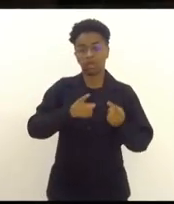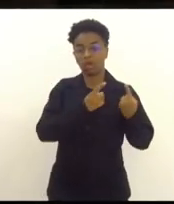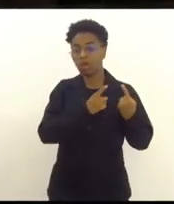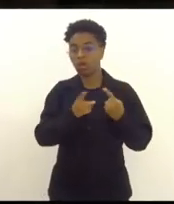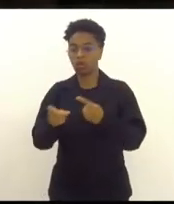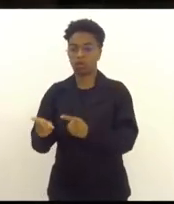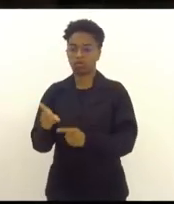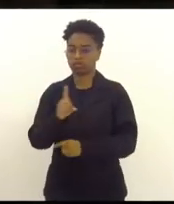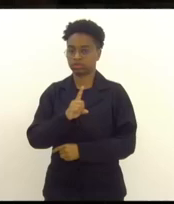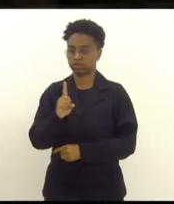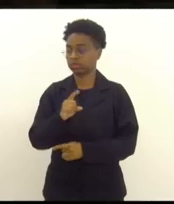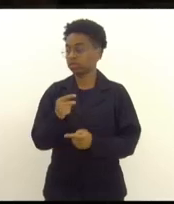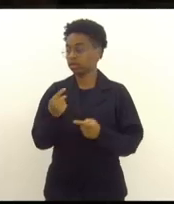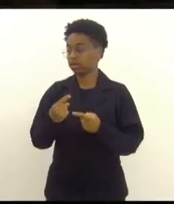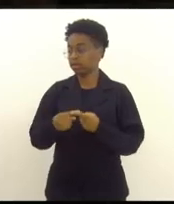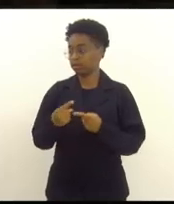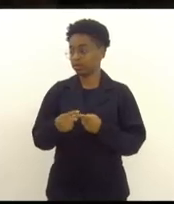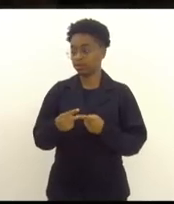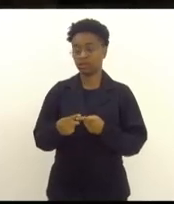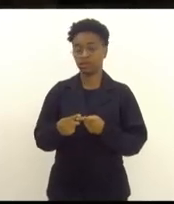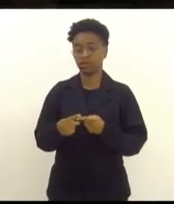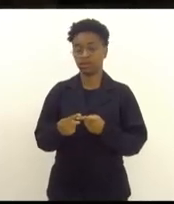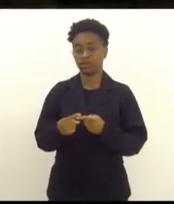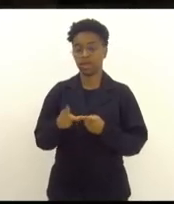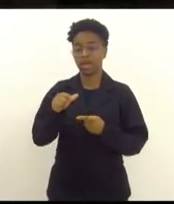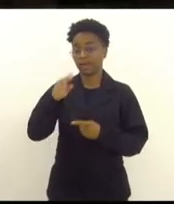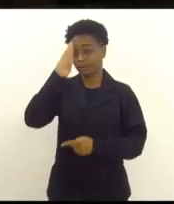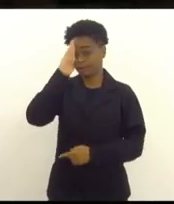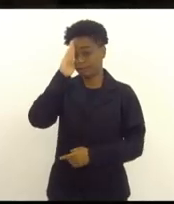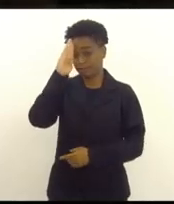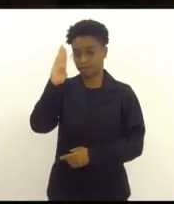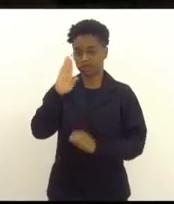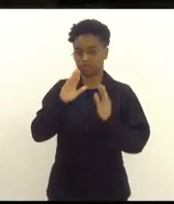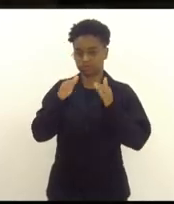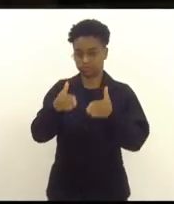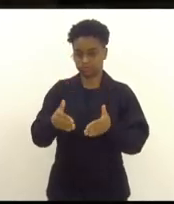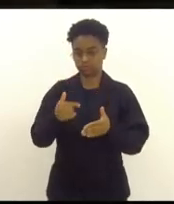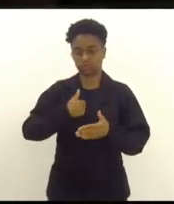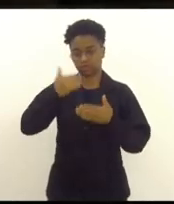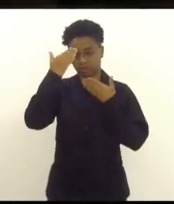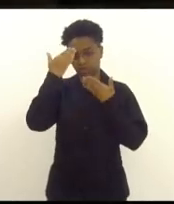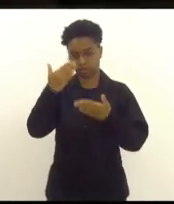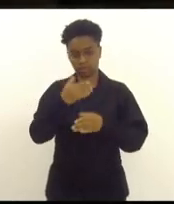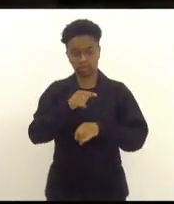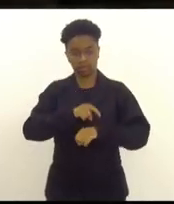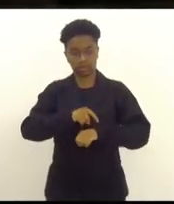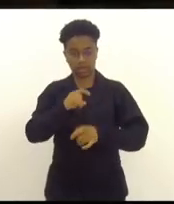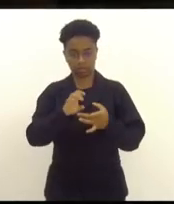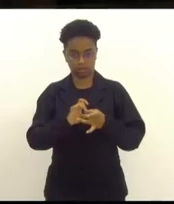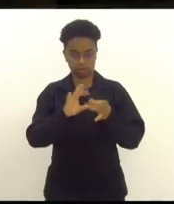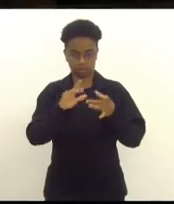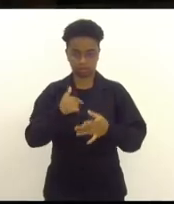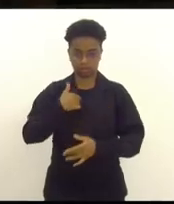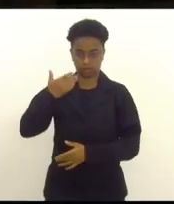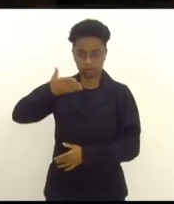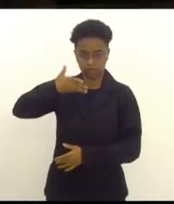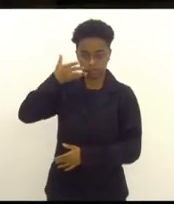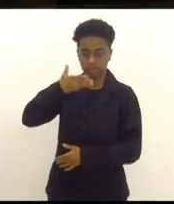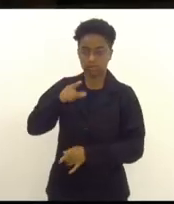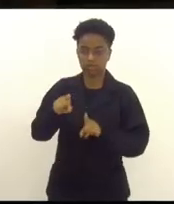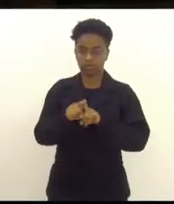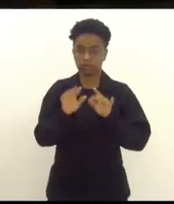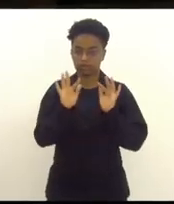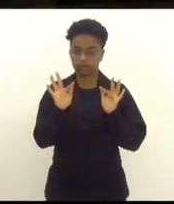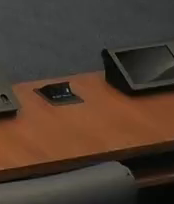é essa que é a questão no Central seu presente Agradeço o tempo que vossa excelência me desprendeu e